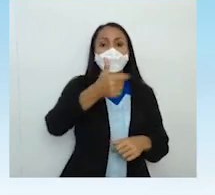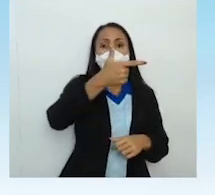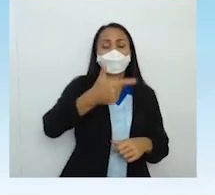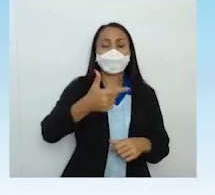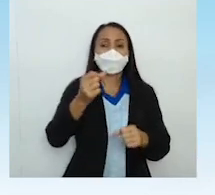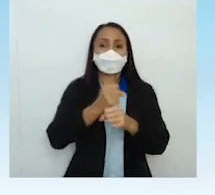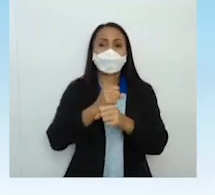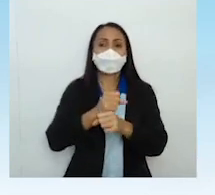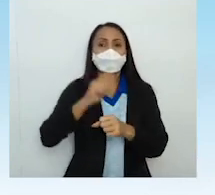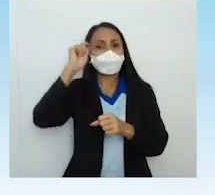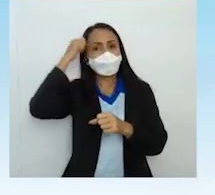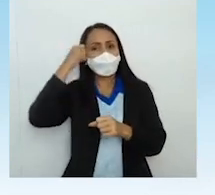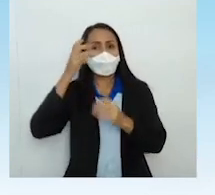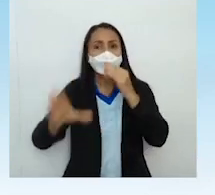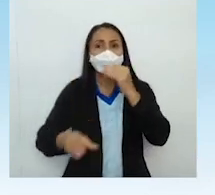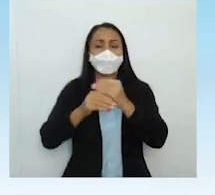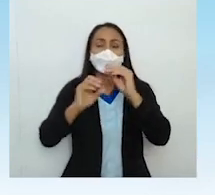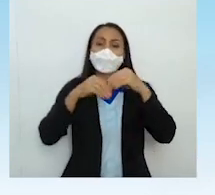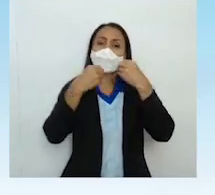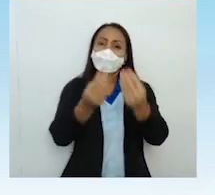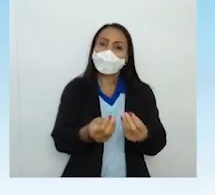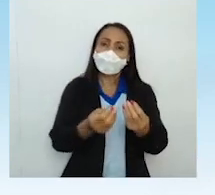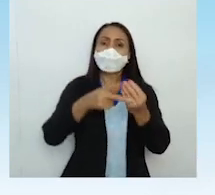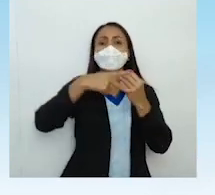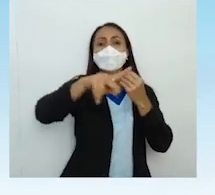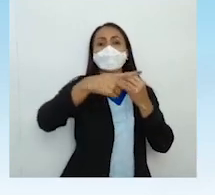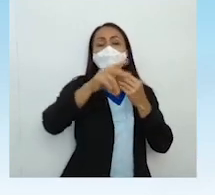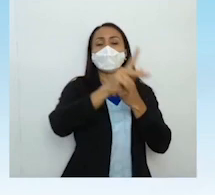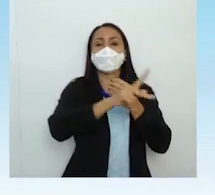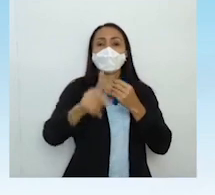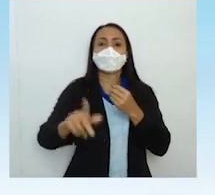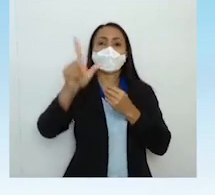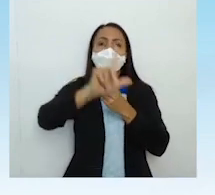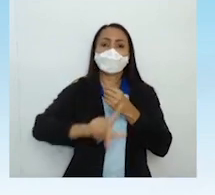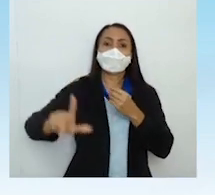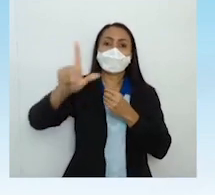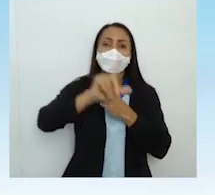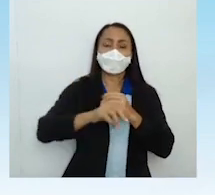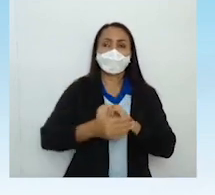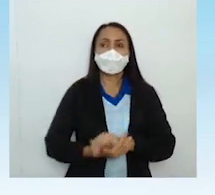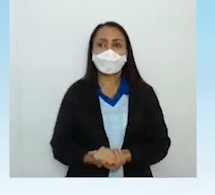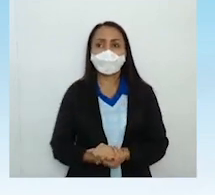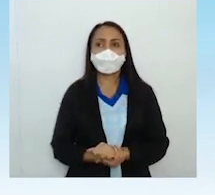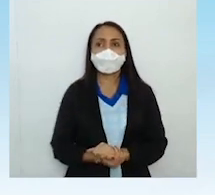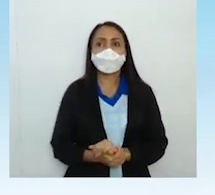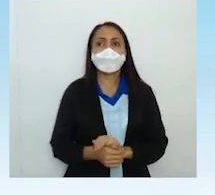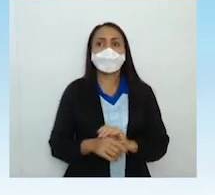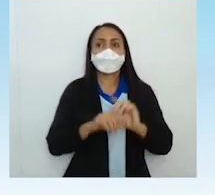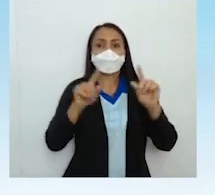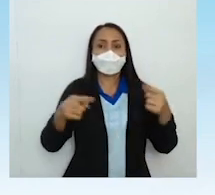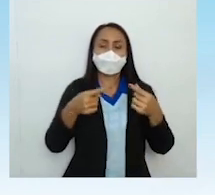um resumozinho e entregasse para o seu professor de literatura. E o outro desafio para o professor, que ele